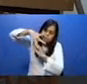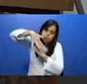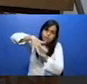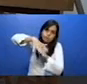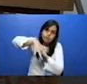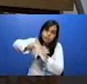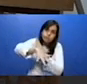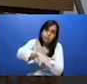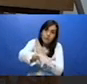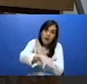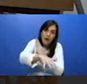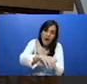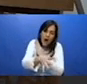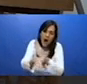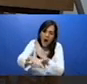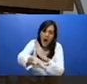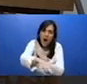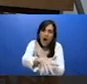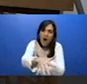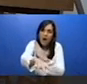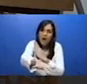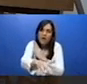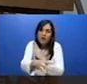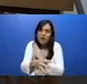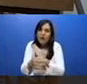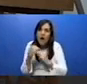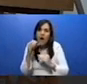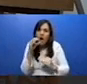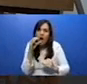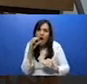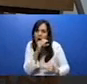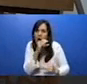eles lançaram na Terra uma grande quantidade de